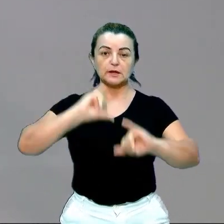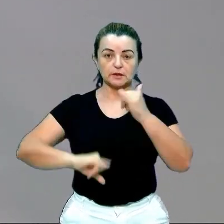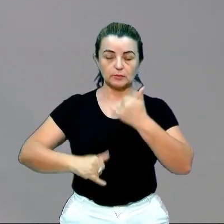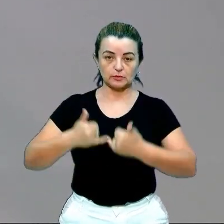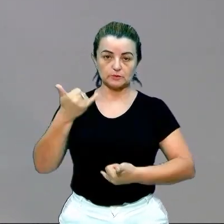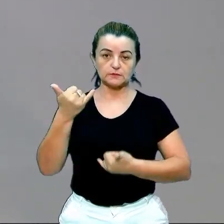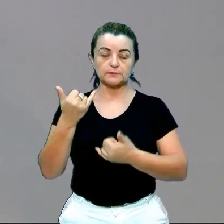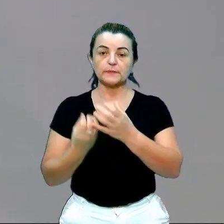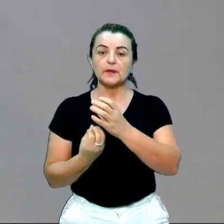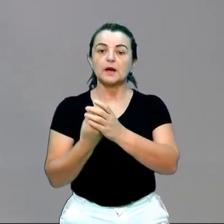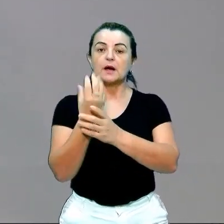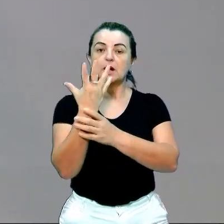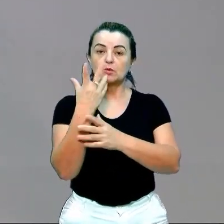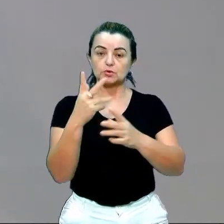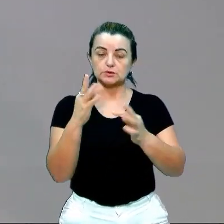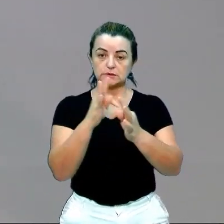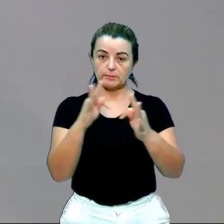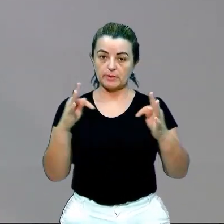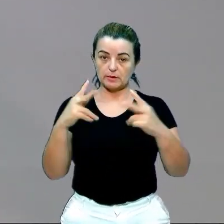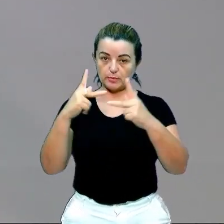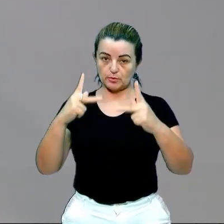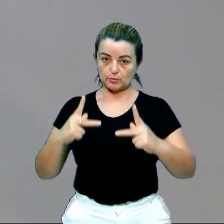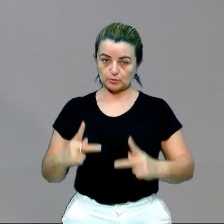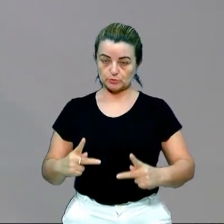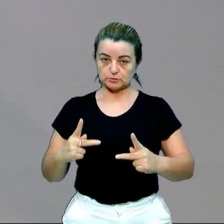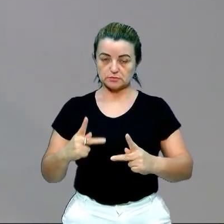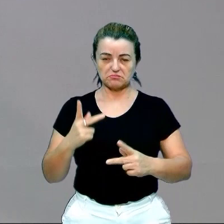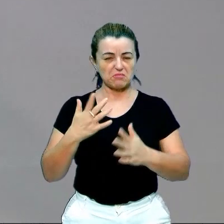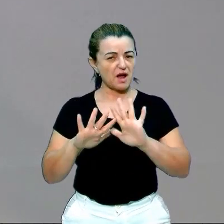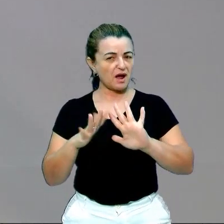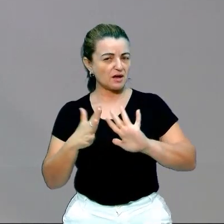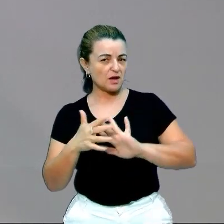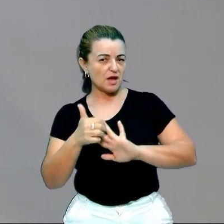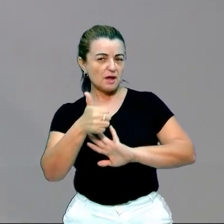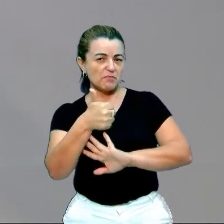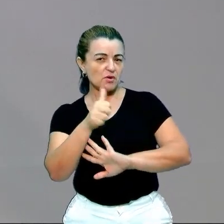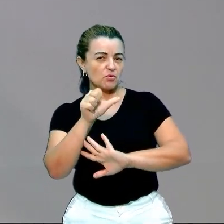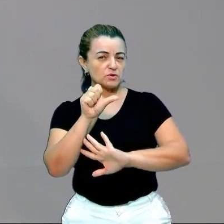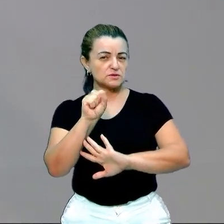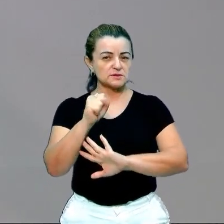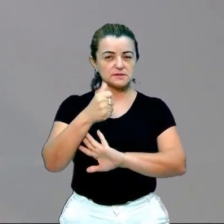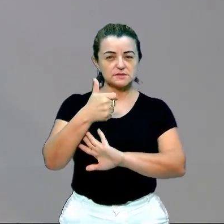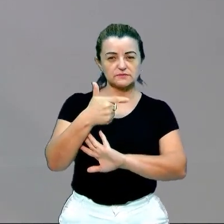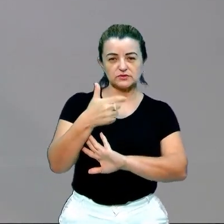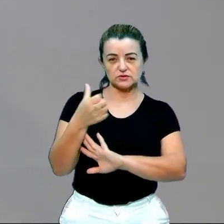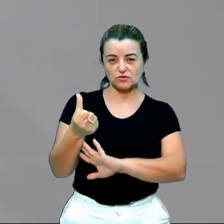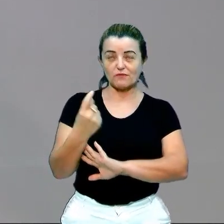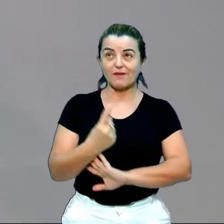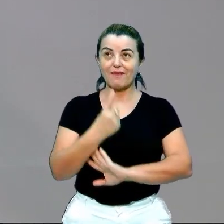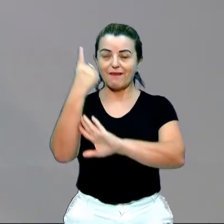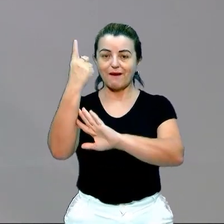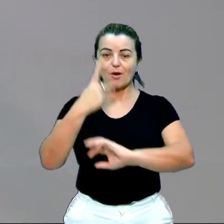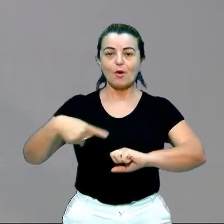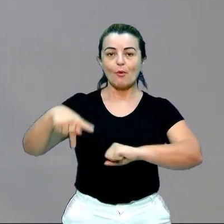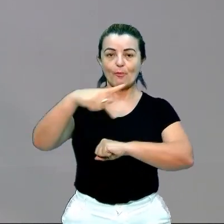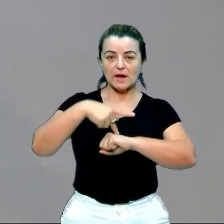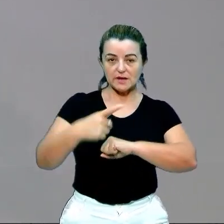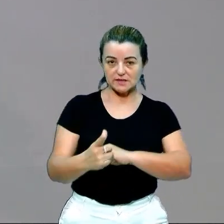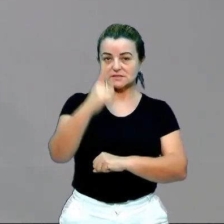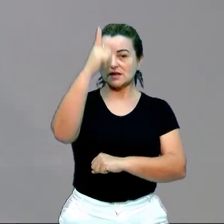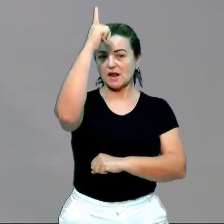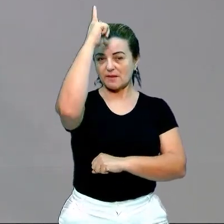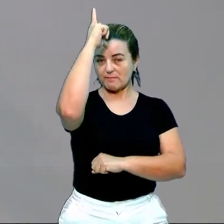as origens da tabela periódica, elas datam aí de 1829, lá na Alemanha, depois muda